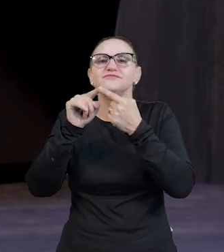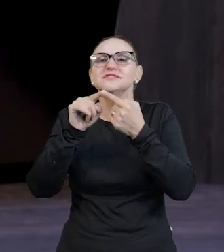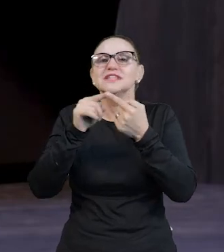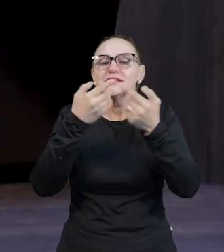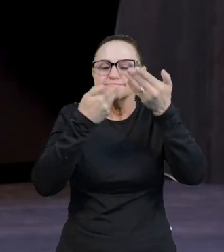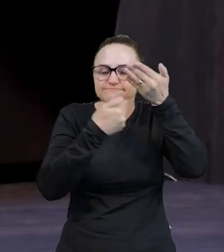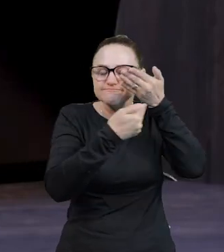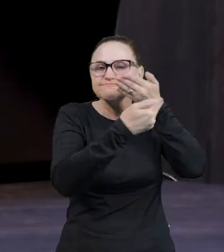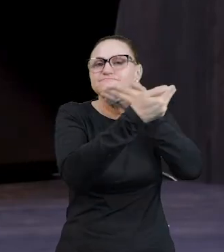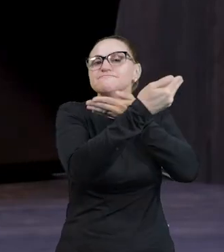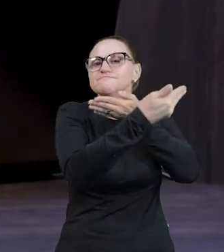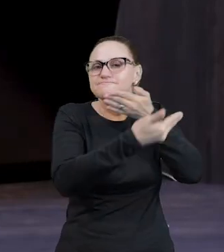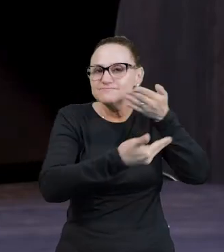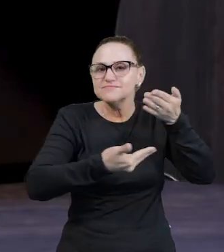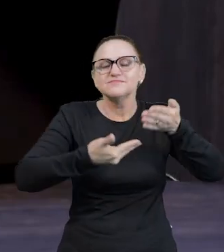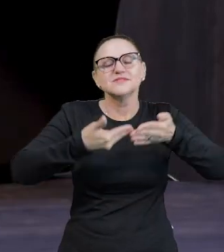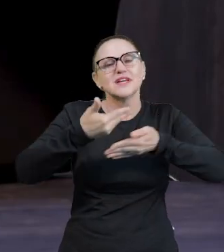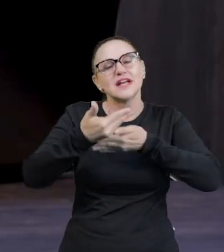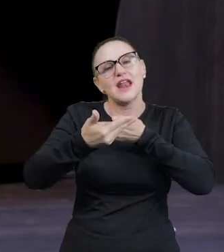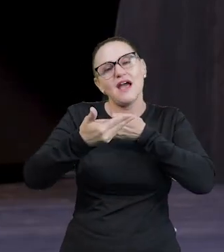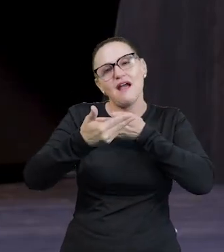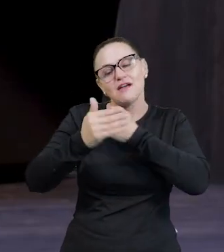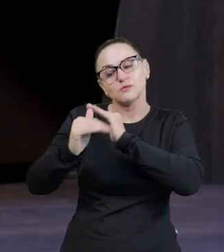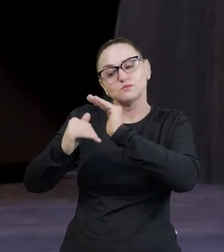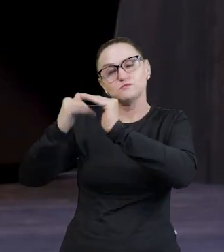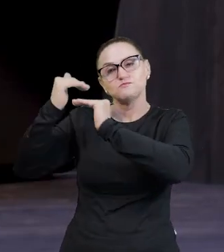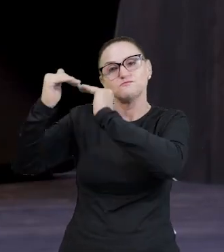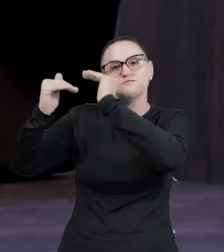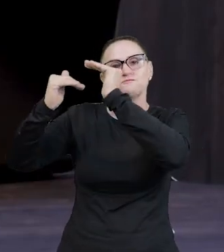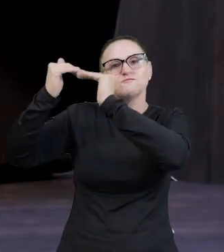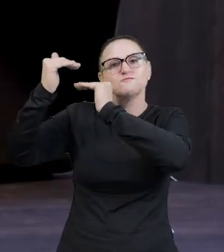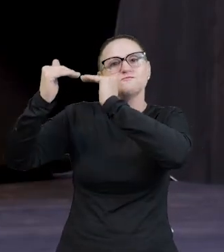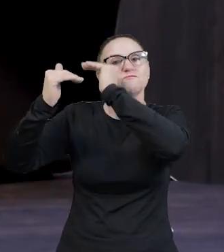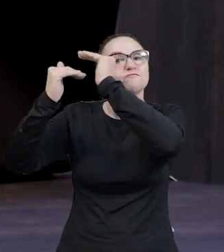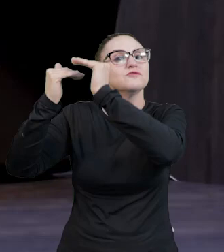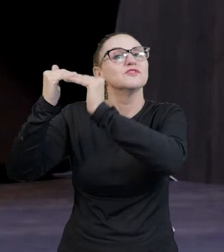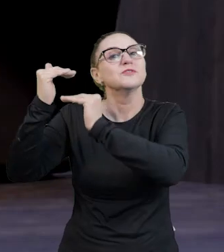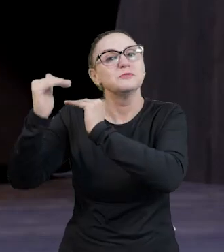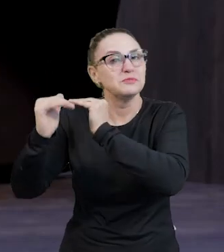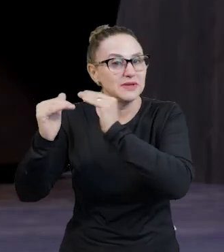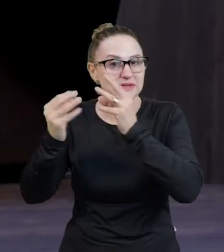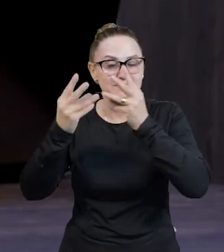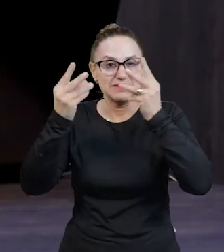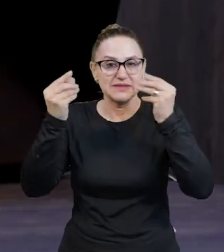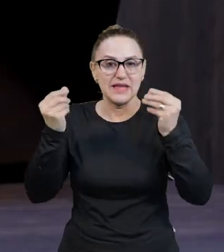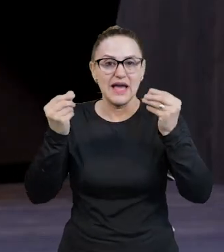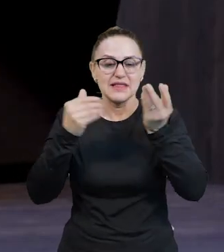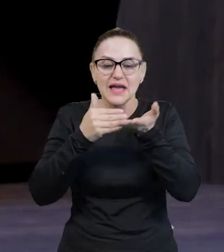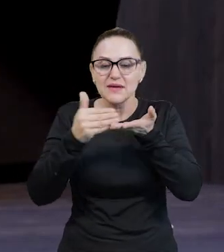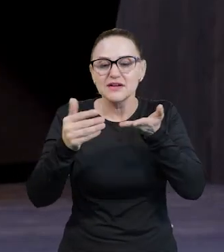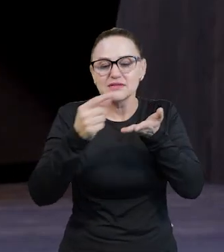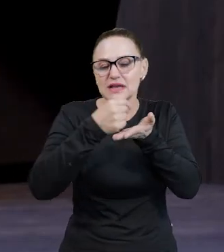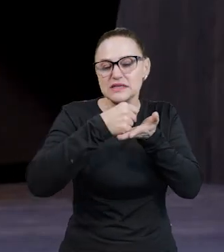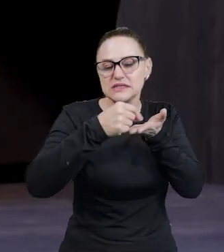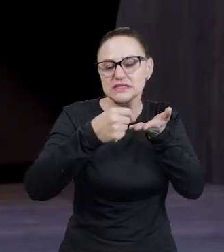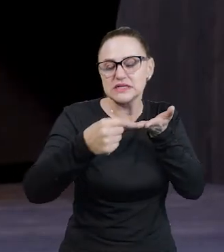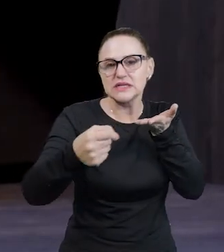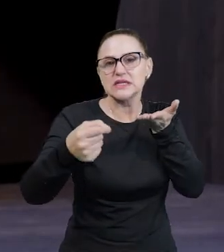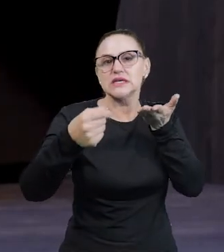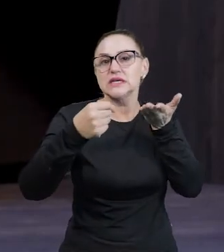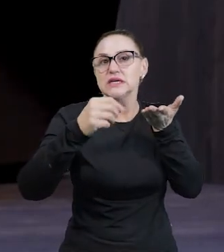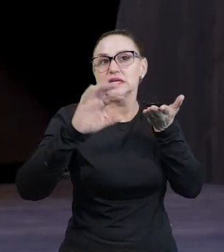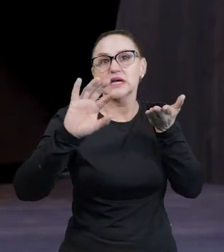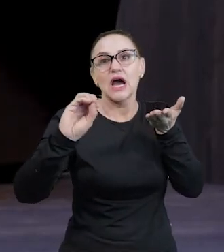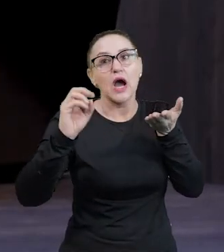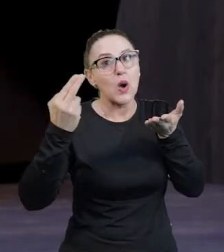seus aspectos de desenvolvimento de habilidades, seja a partir da escrita, dos